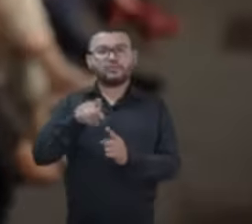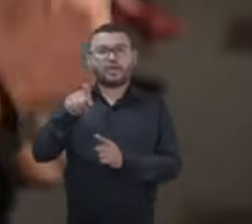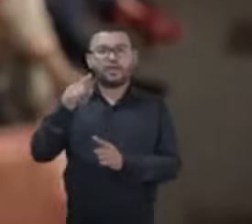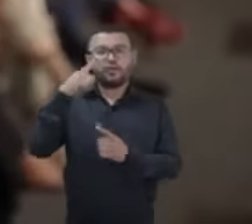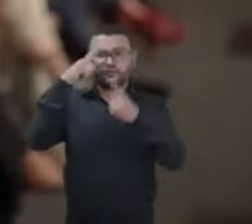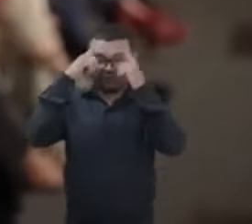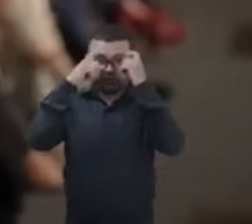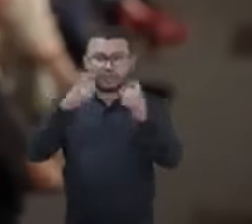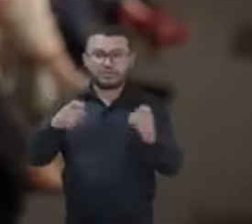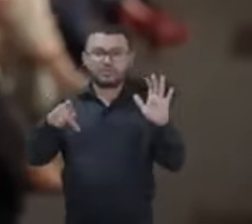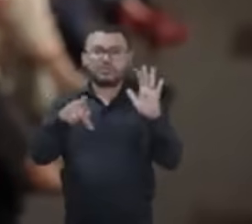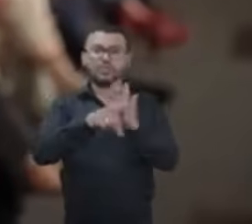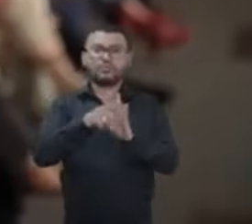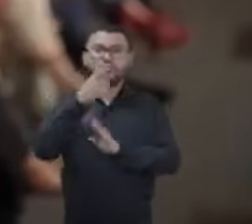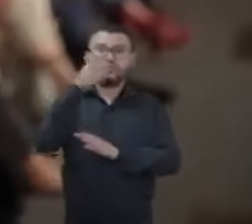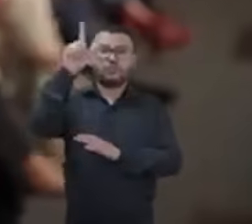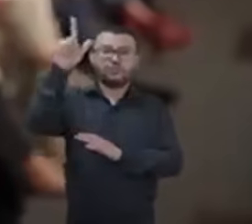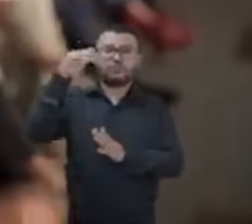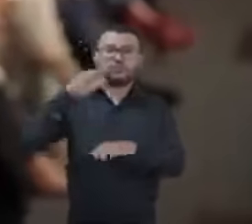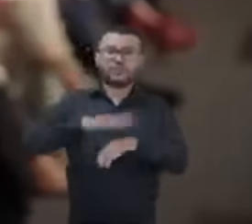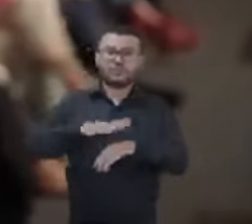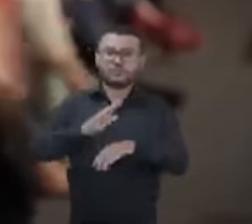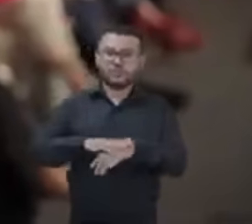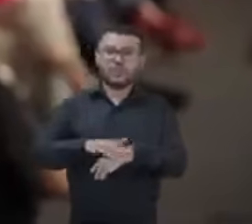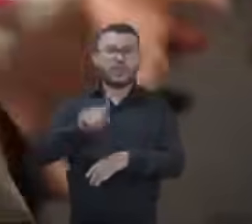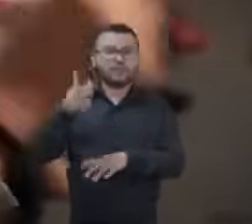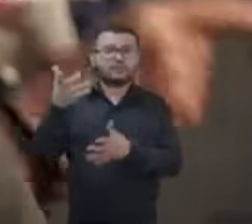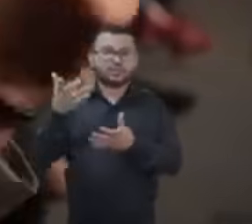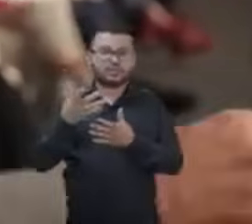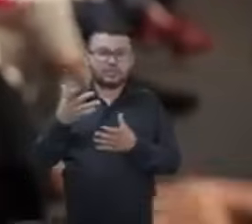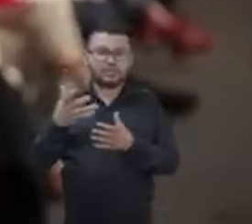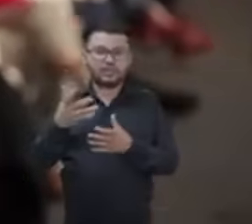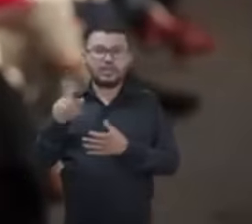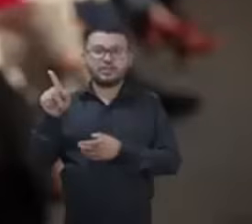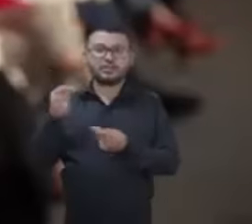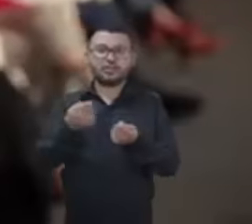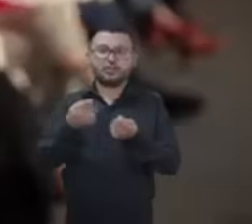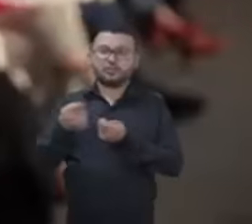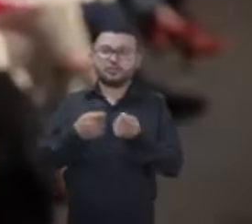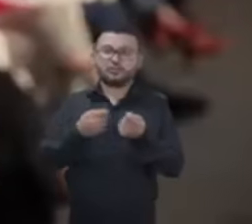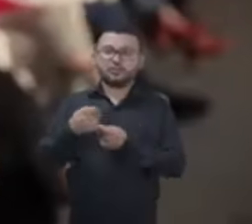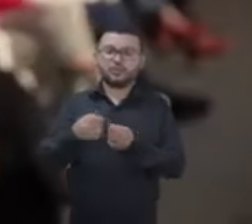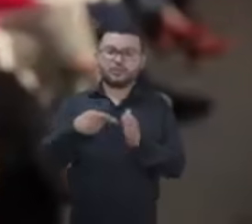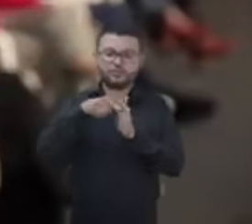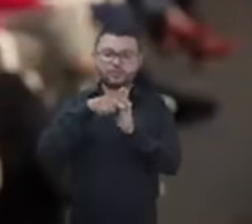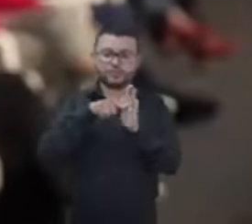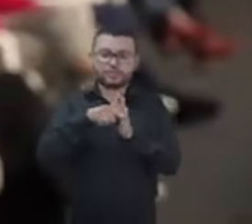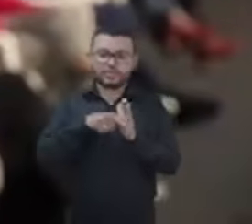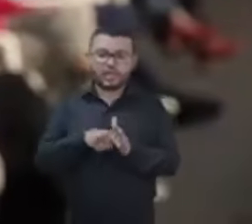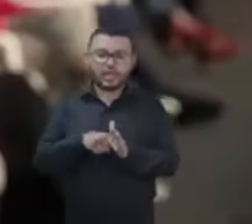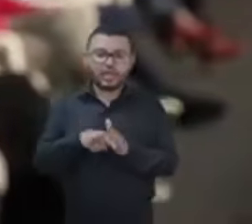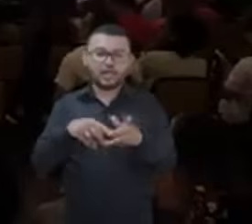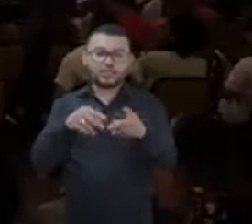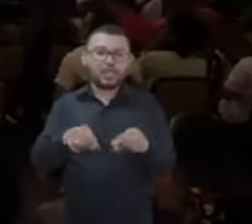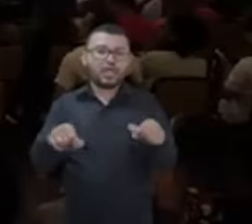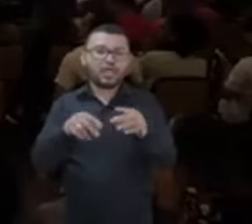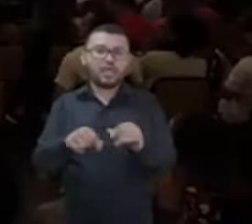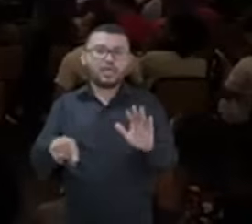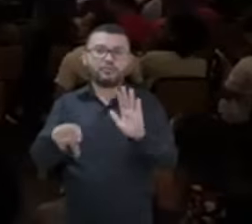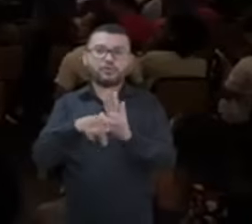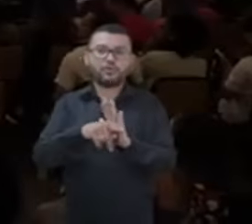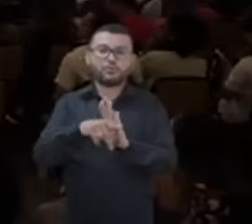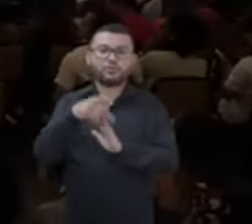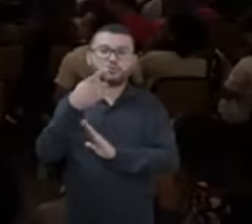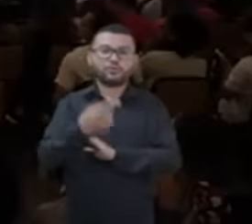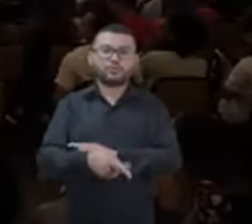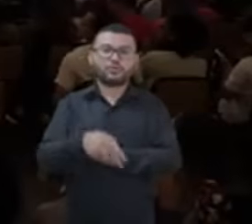violência diplomática que nós sofremos no último período. Eles querem ter controle sobre a exploração das terras raras, e as terras raras pertencem